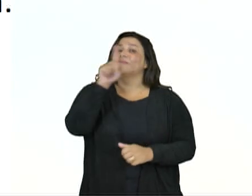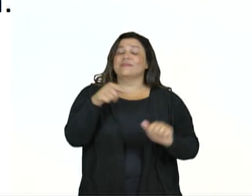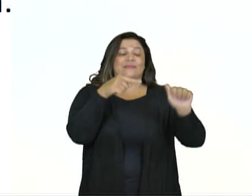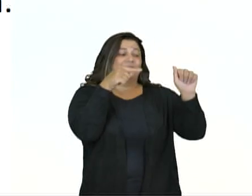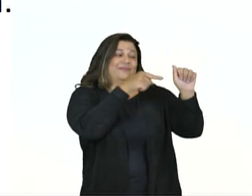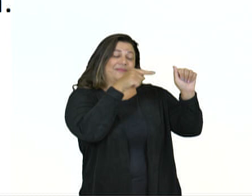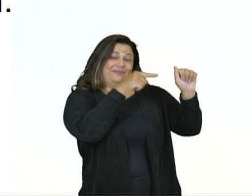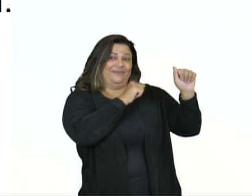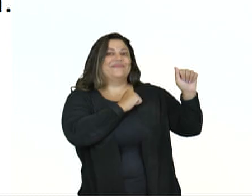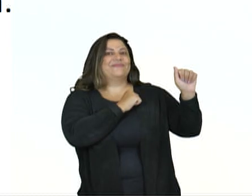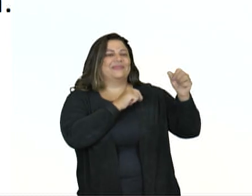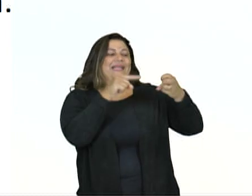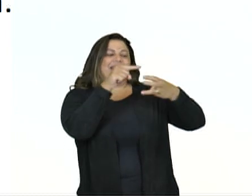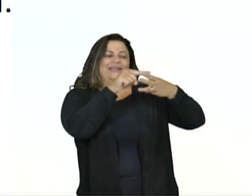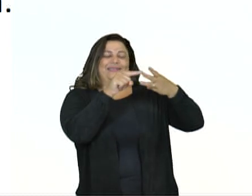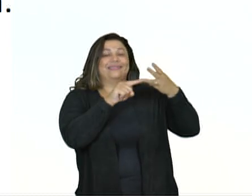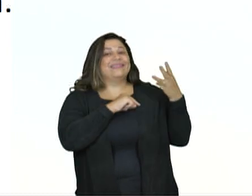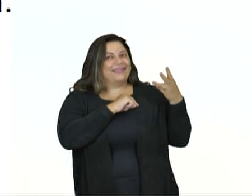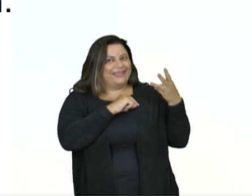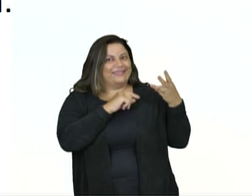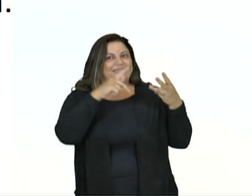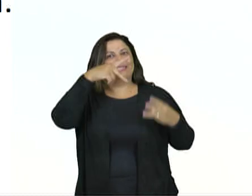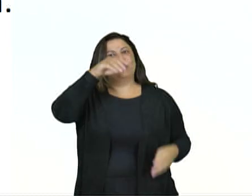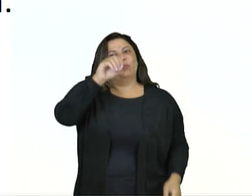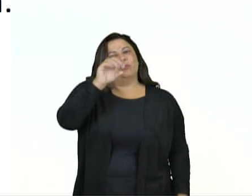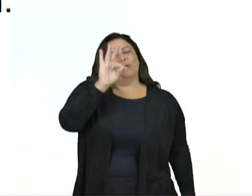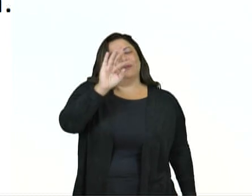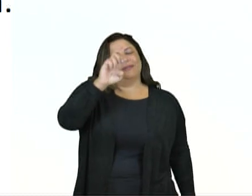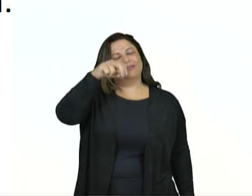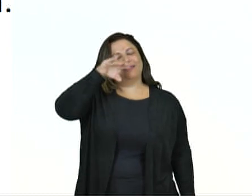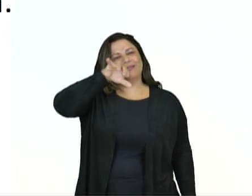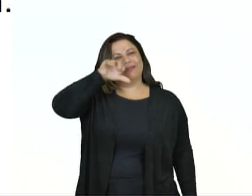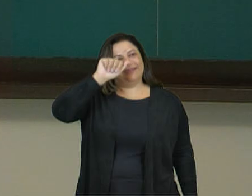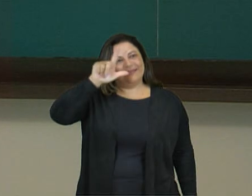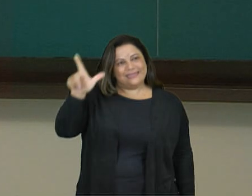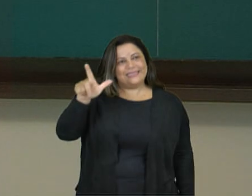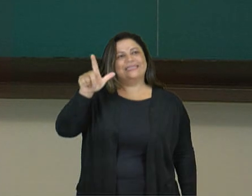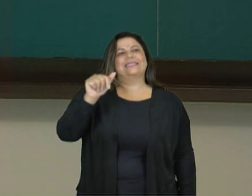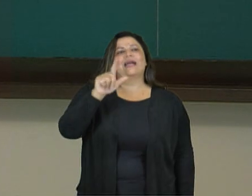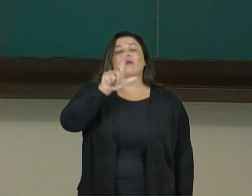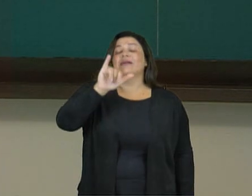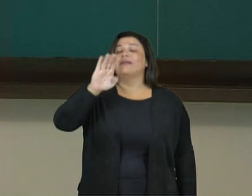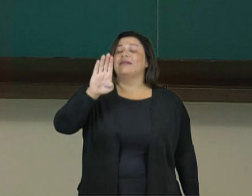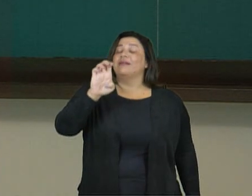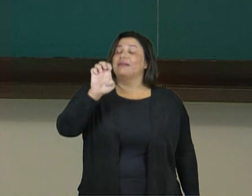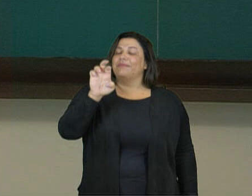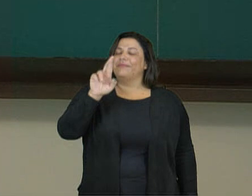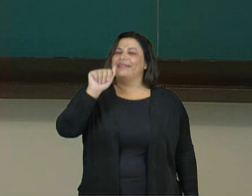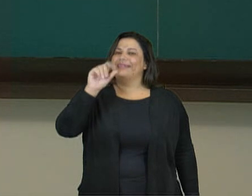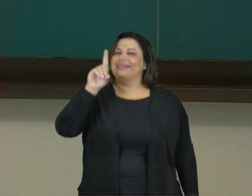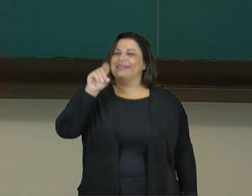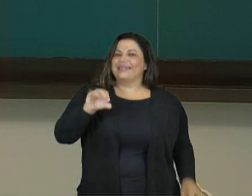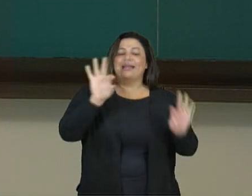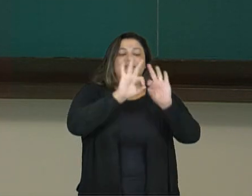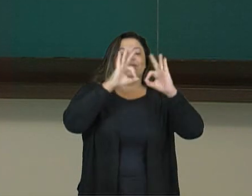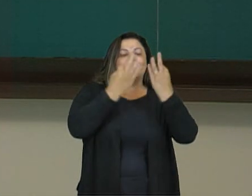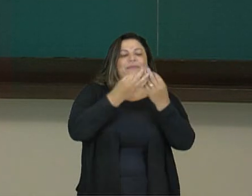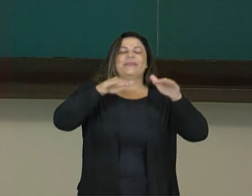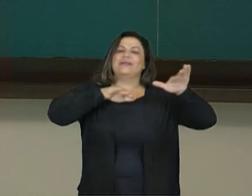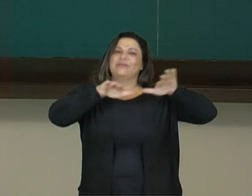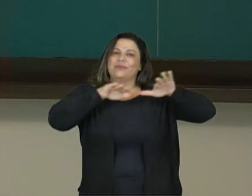São esses os 3 tipos: potencial, liberado e família dos movimentos. Letra A.